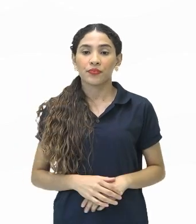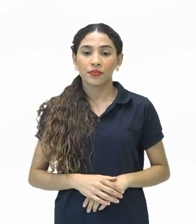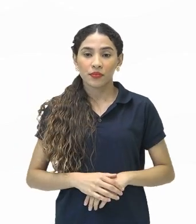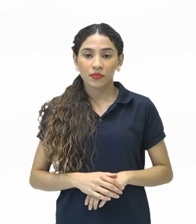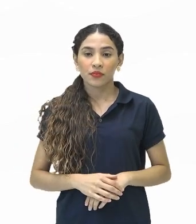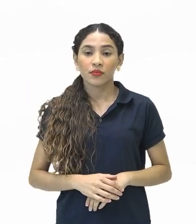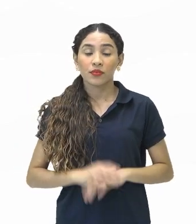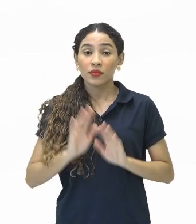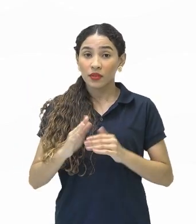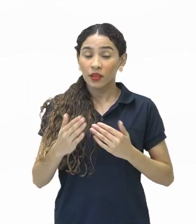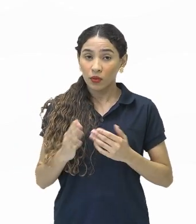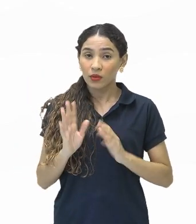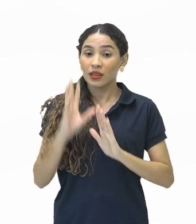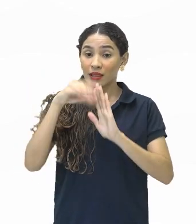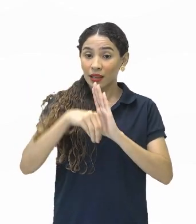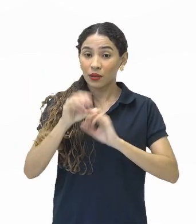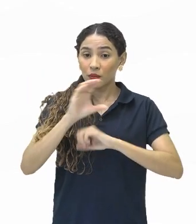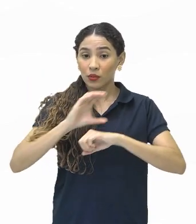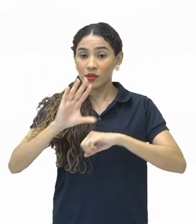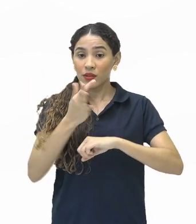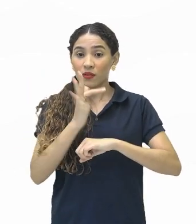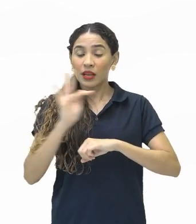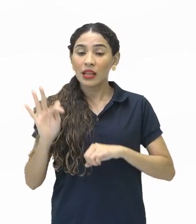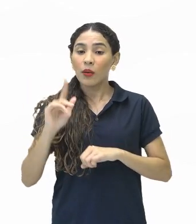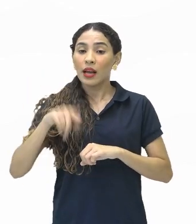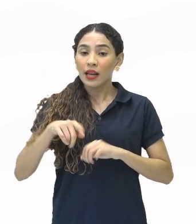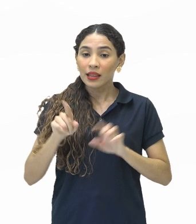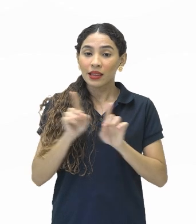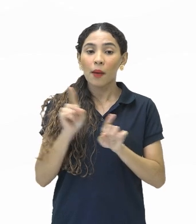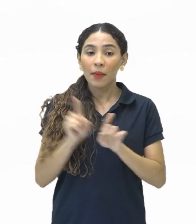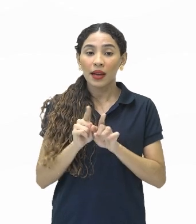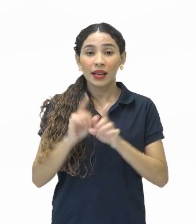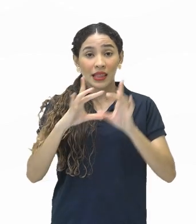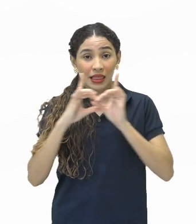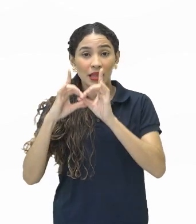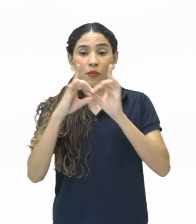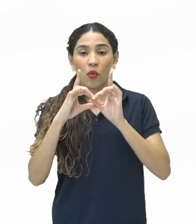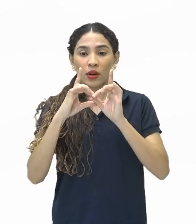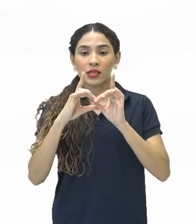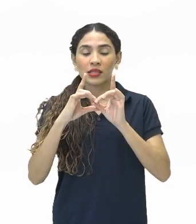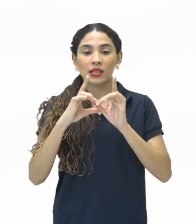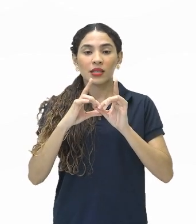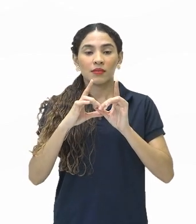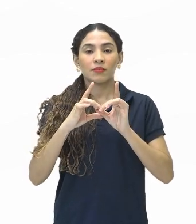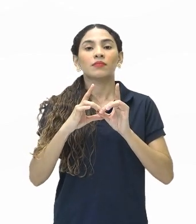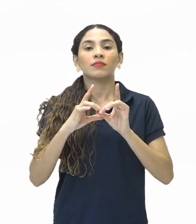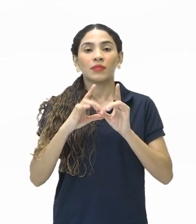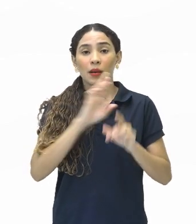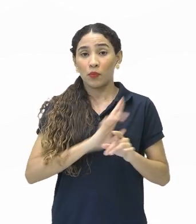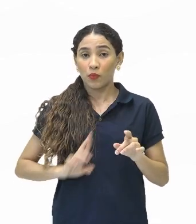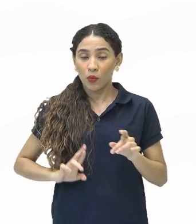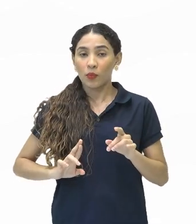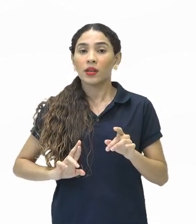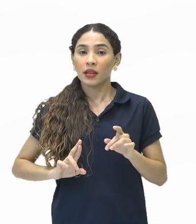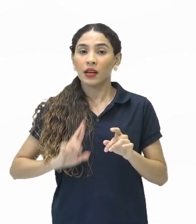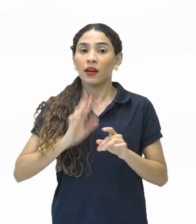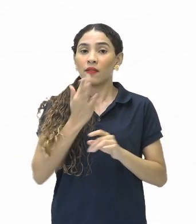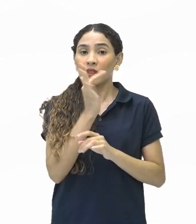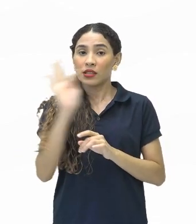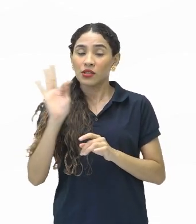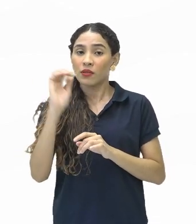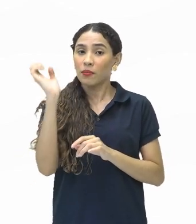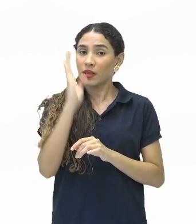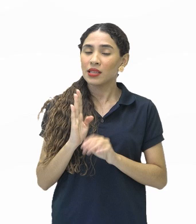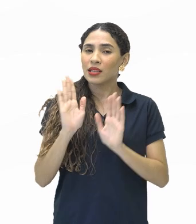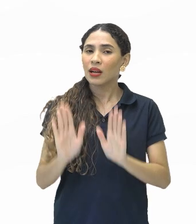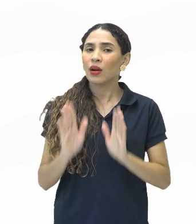né? Então, está na Constituição, né, e faz parte da nossa democracia, da nossa República Federativa Brasileira.